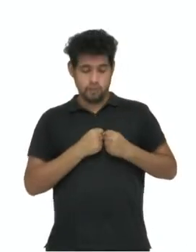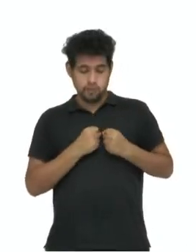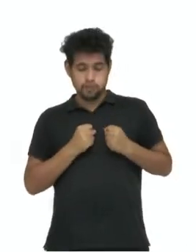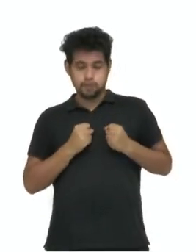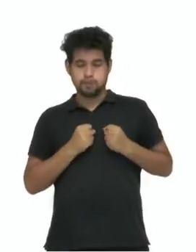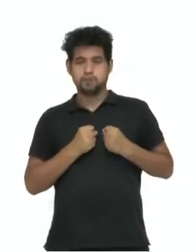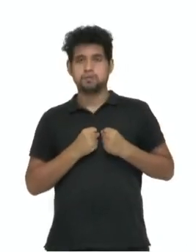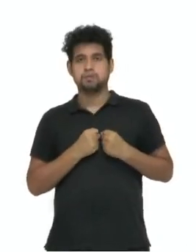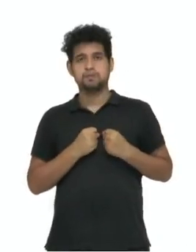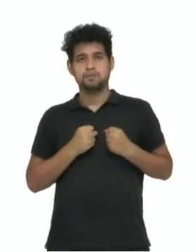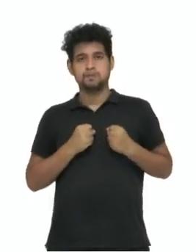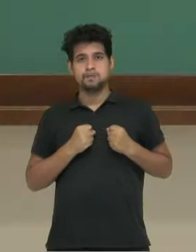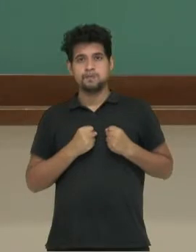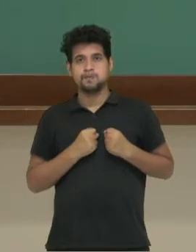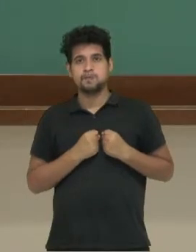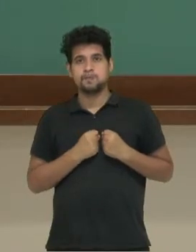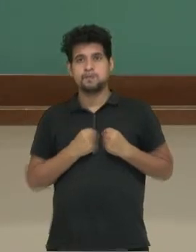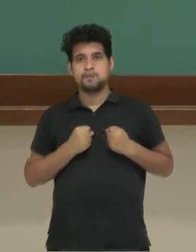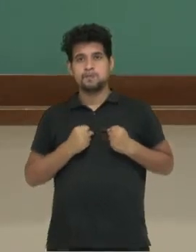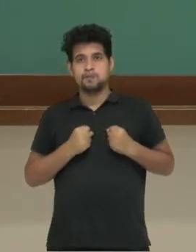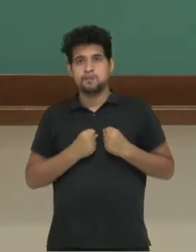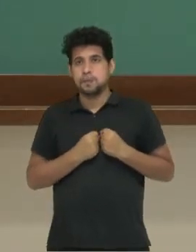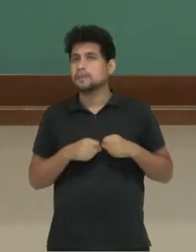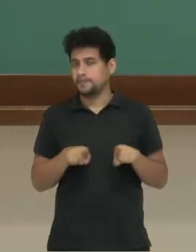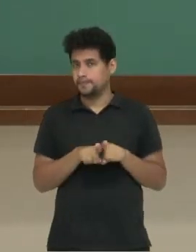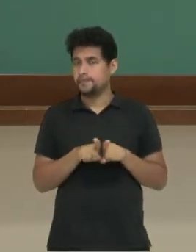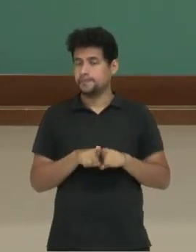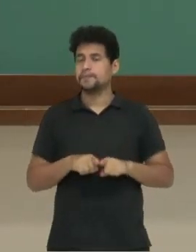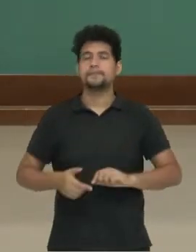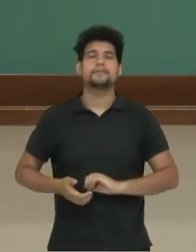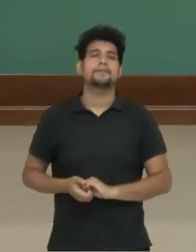dessa circulação pulmonar ser mais complexa, certo?